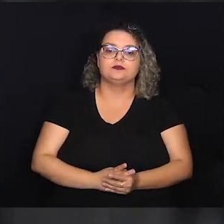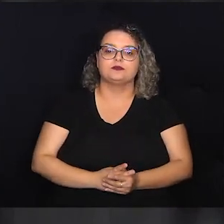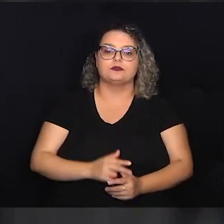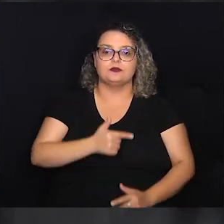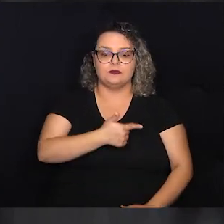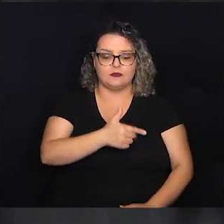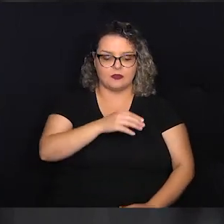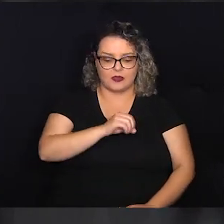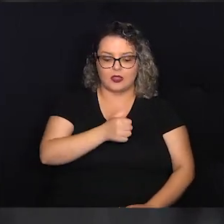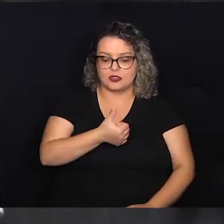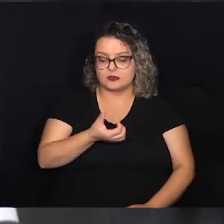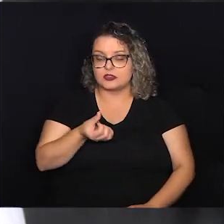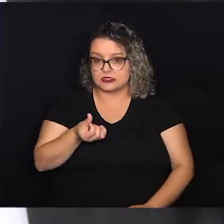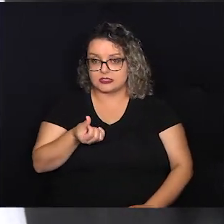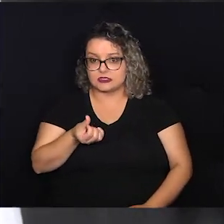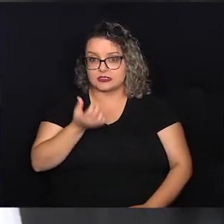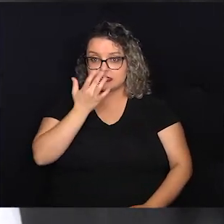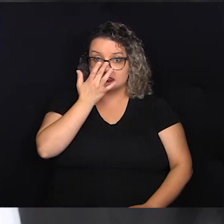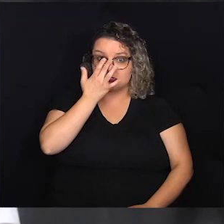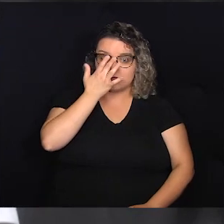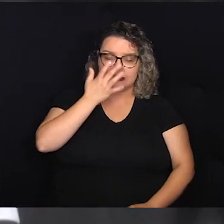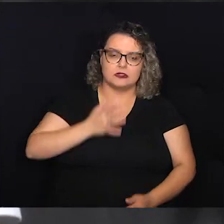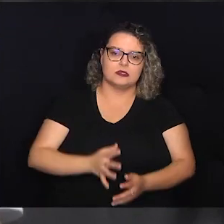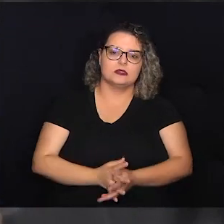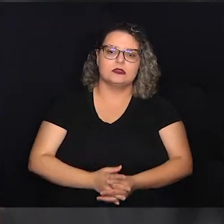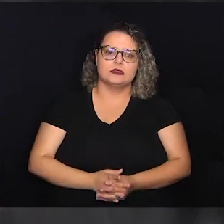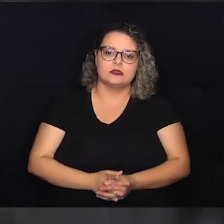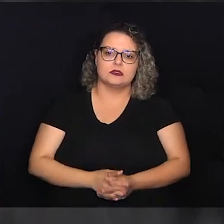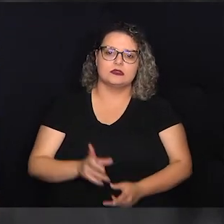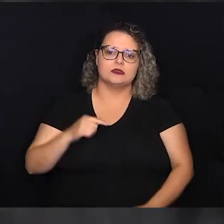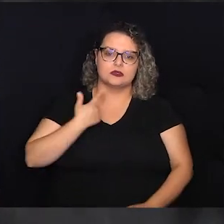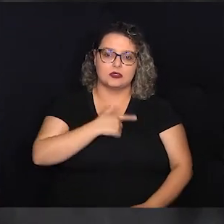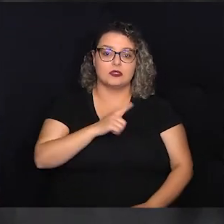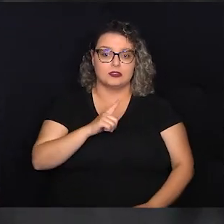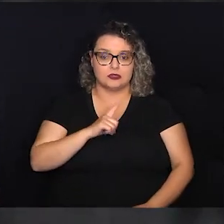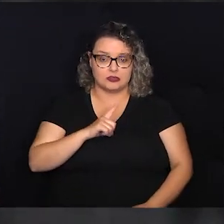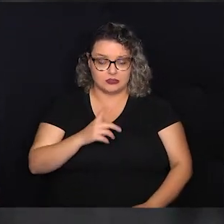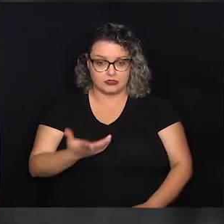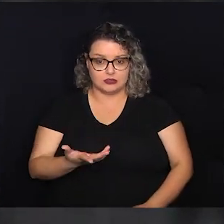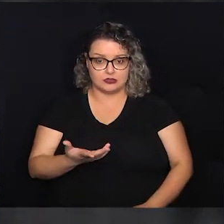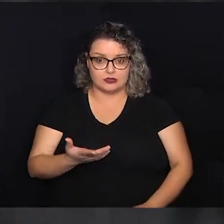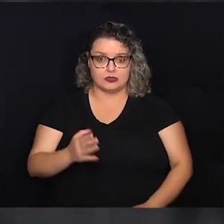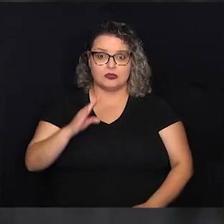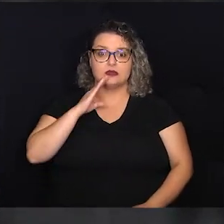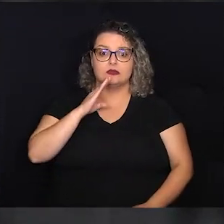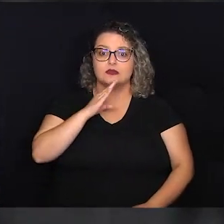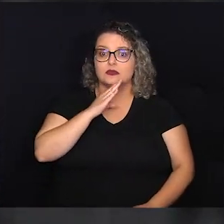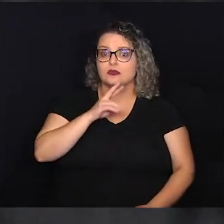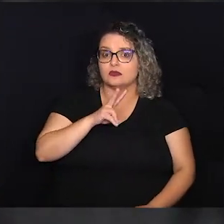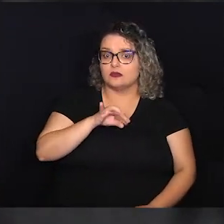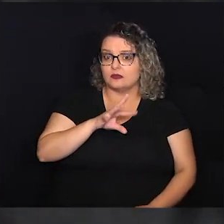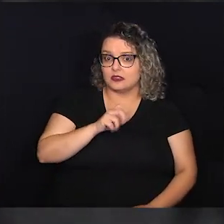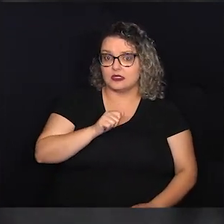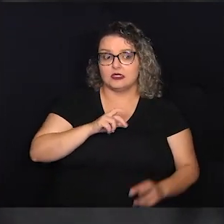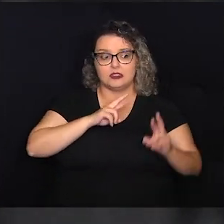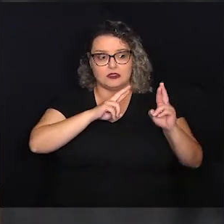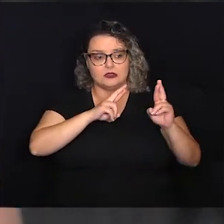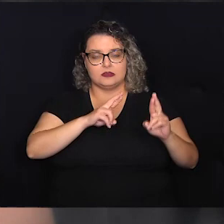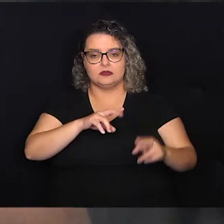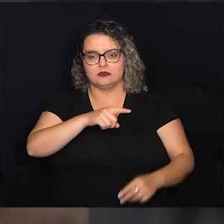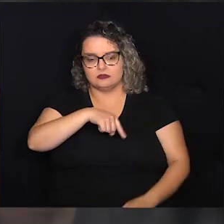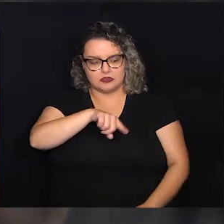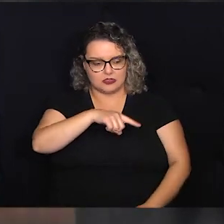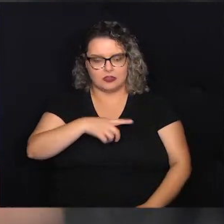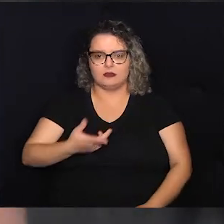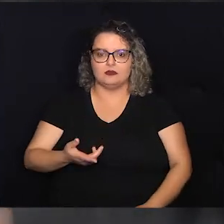da eleição de 2016, nós tivemos num bar na Vila Esperança, e lá